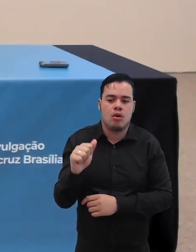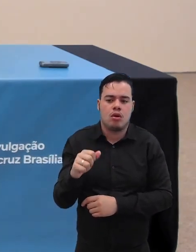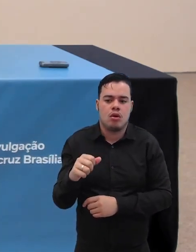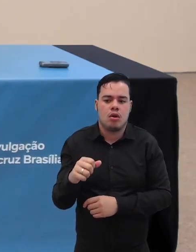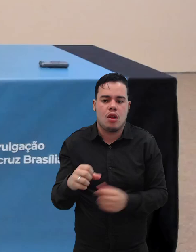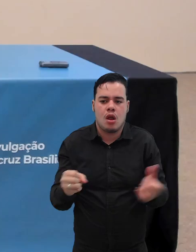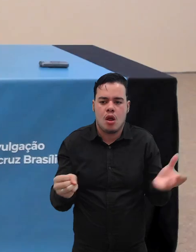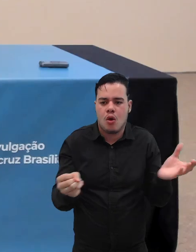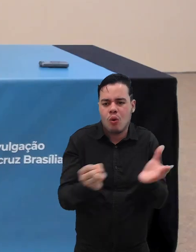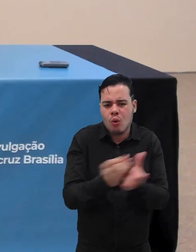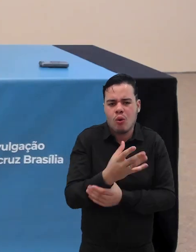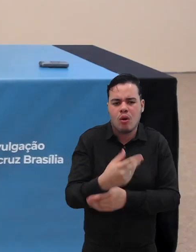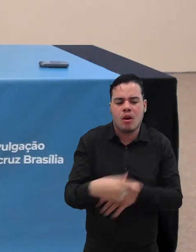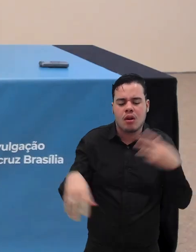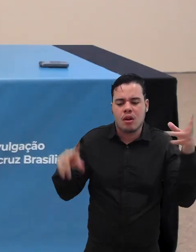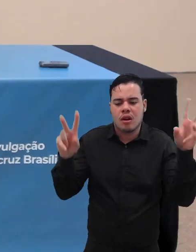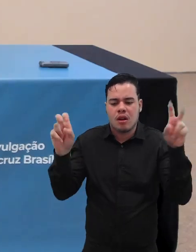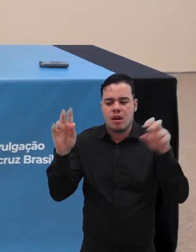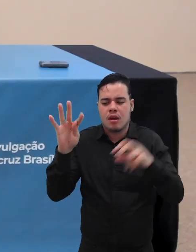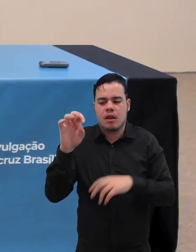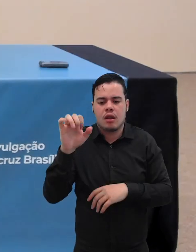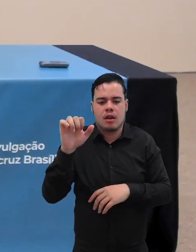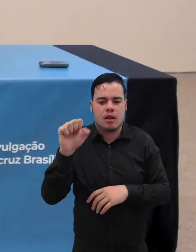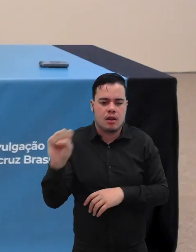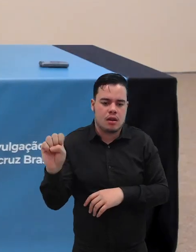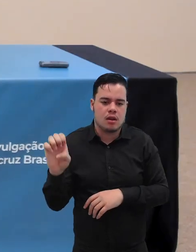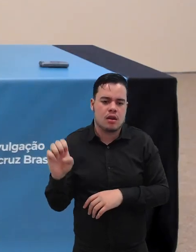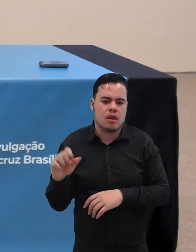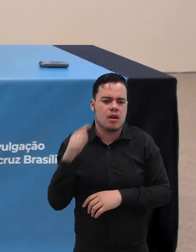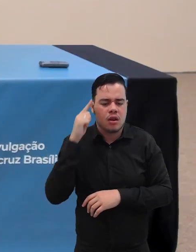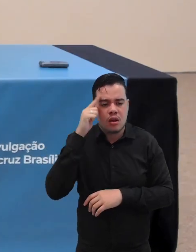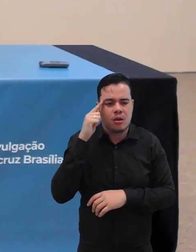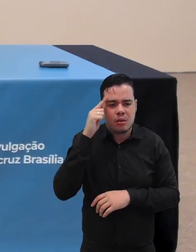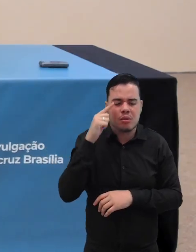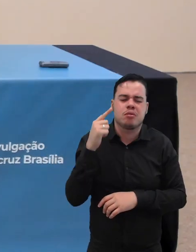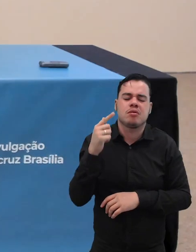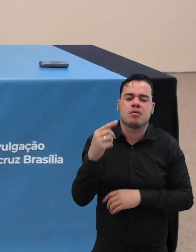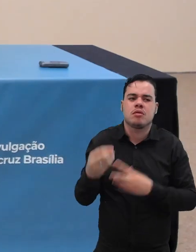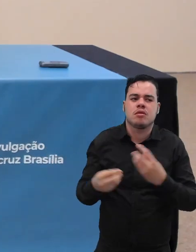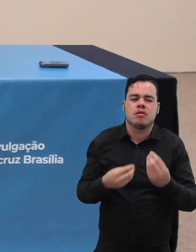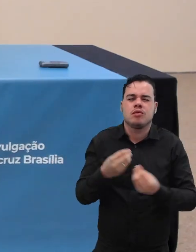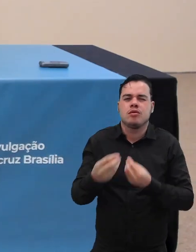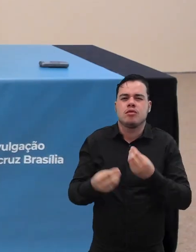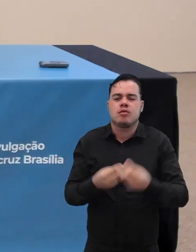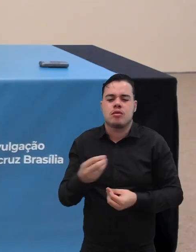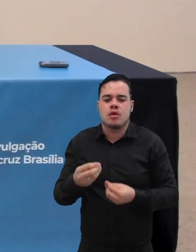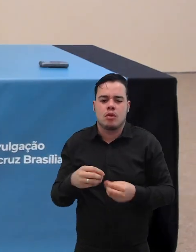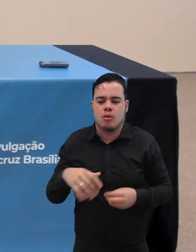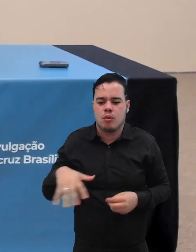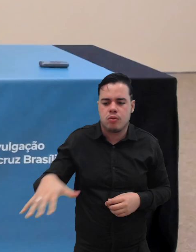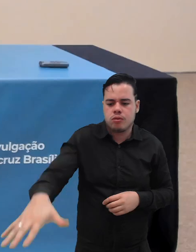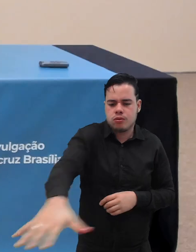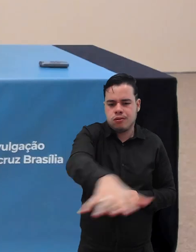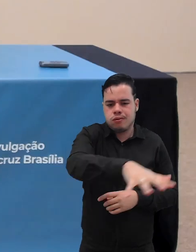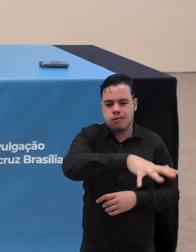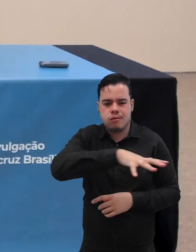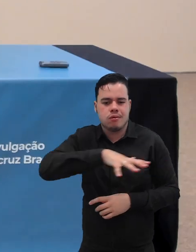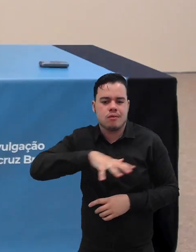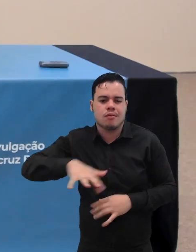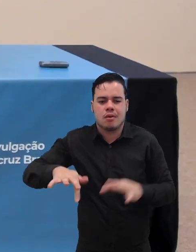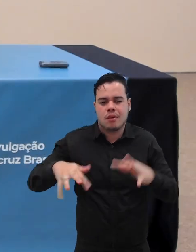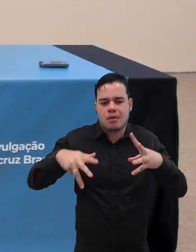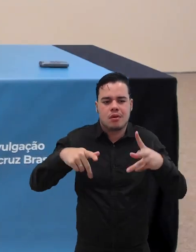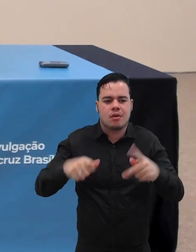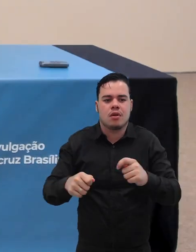tese do Ribamar, pensando, né, esse campo de uma maneira mais abrangente, buscando